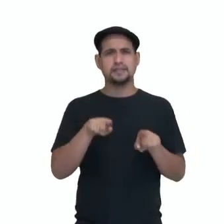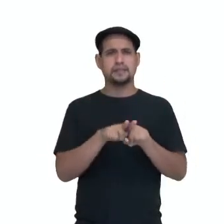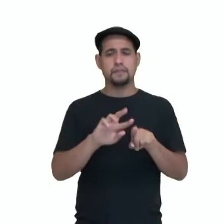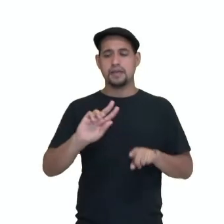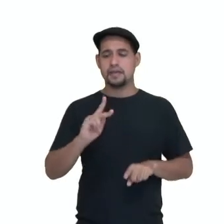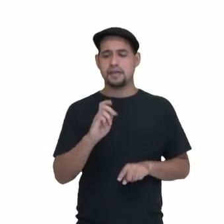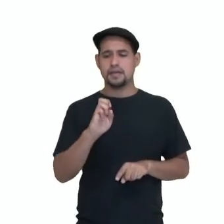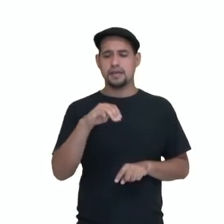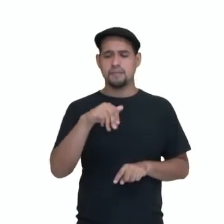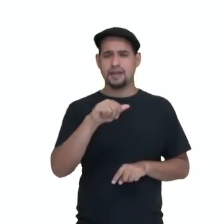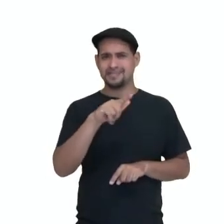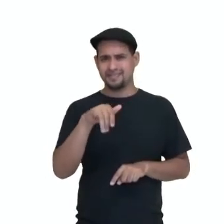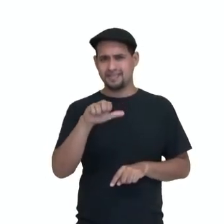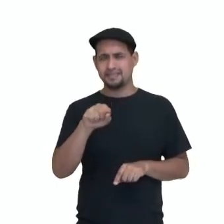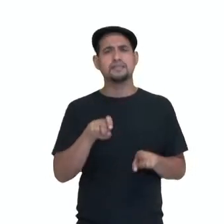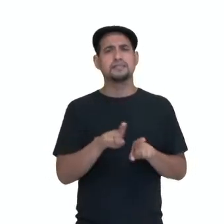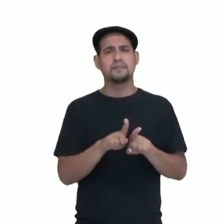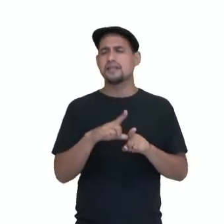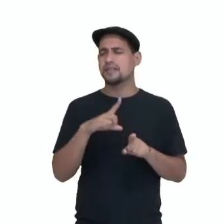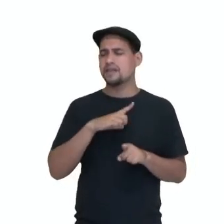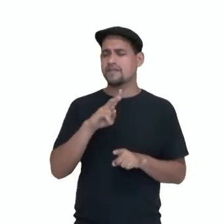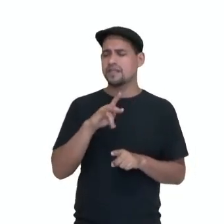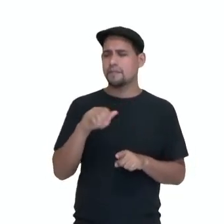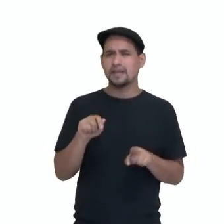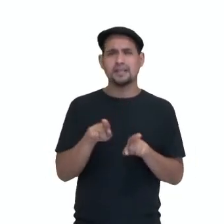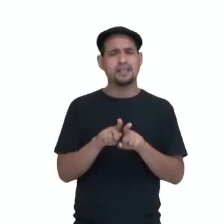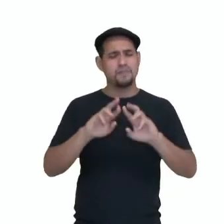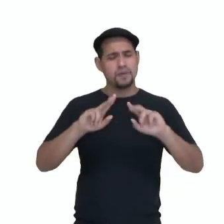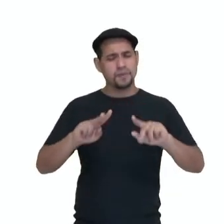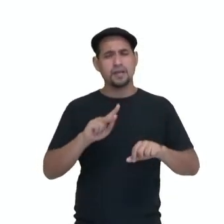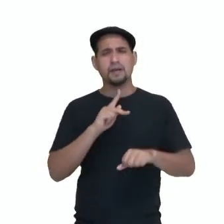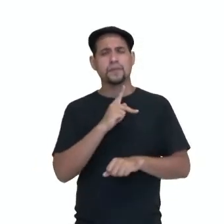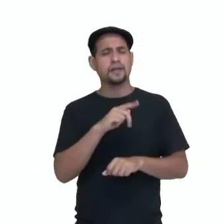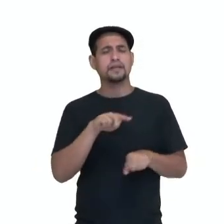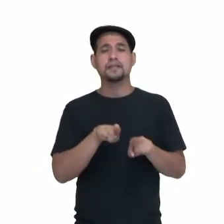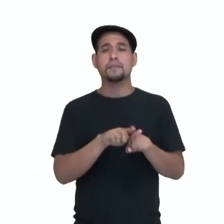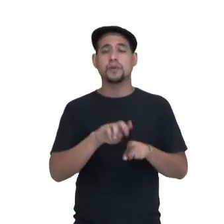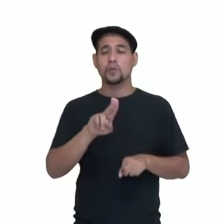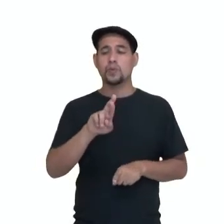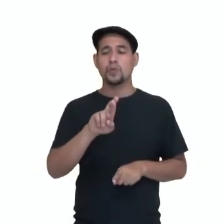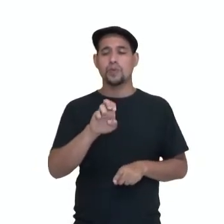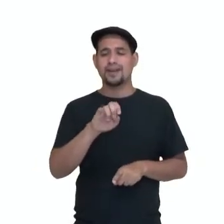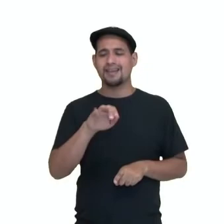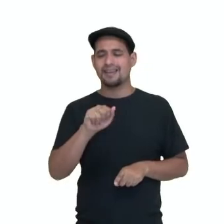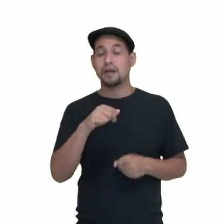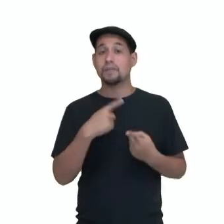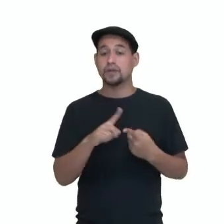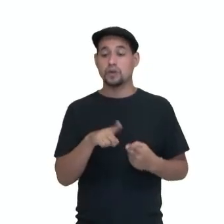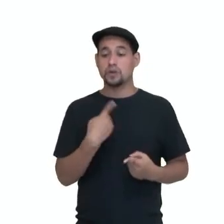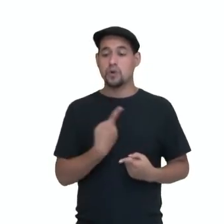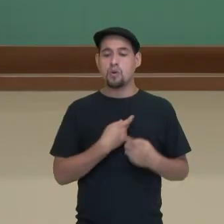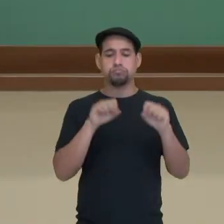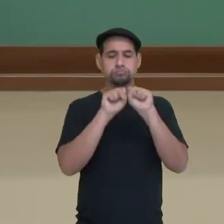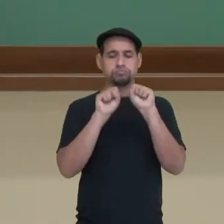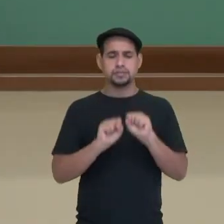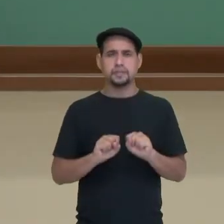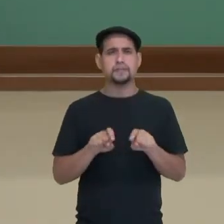parte líquida, tem as vitaminas, glicose, proteínas e também a ureia, porque o nosso